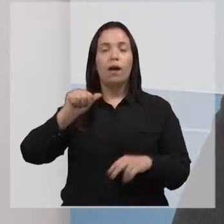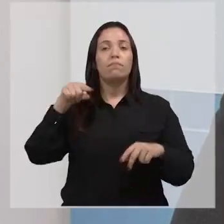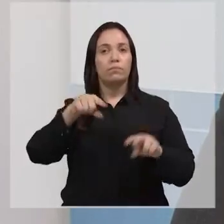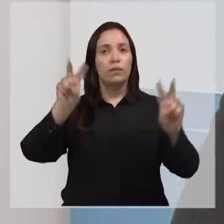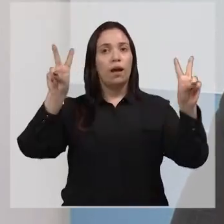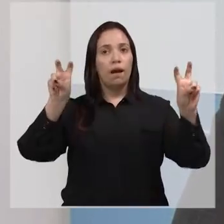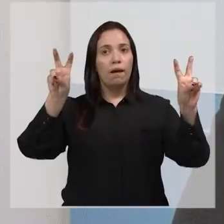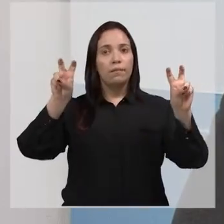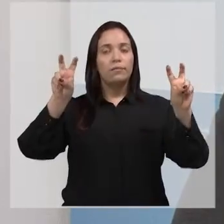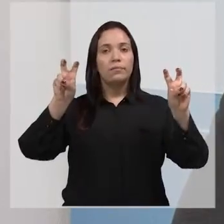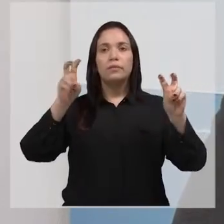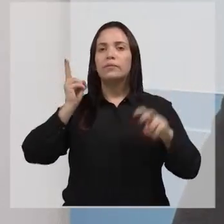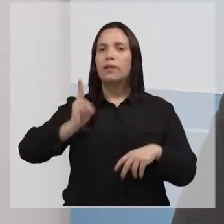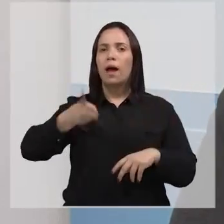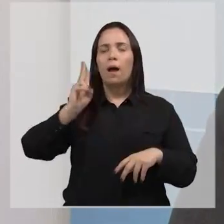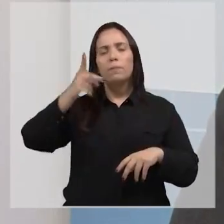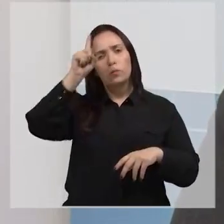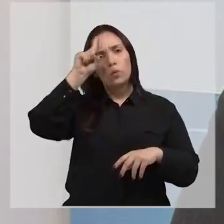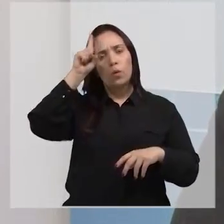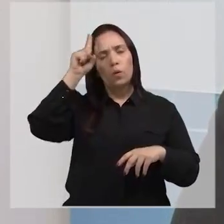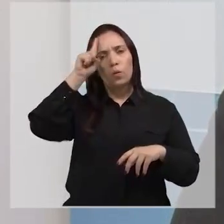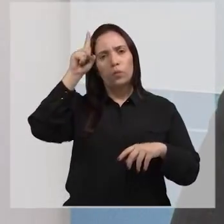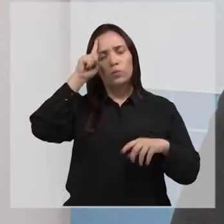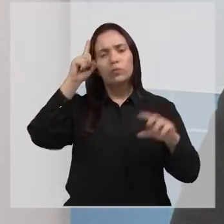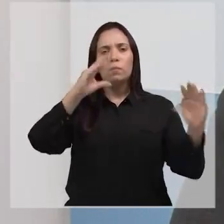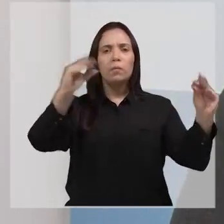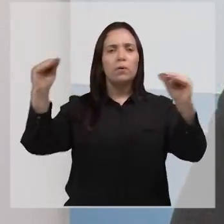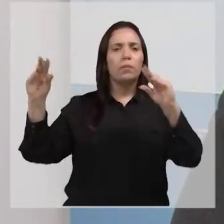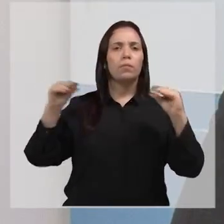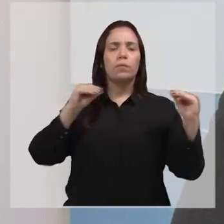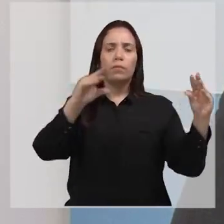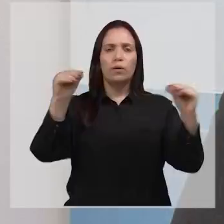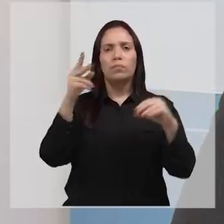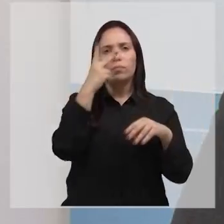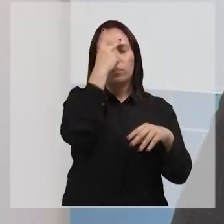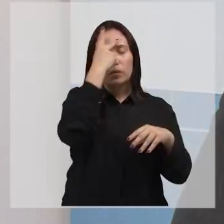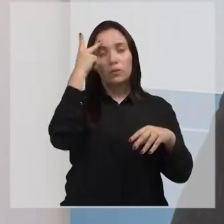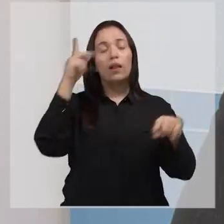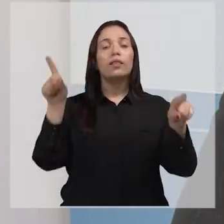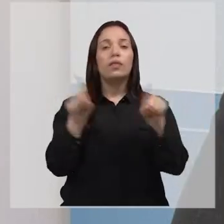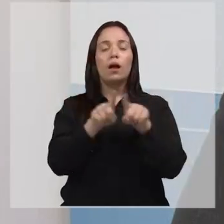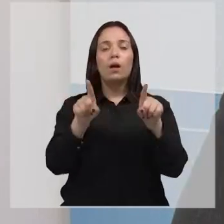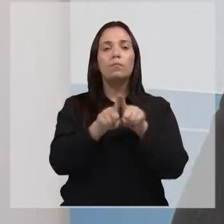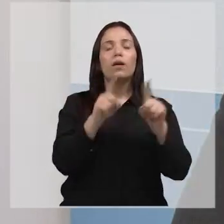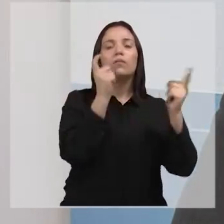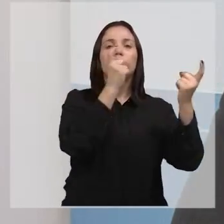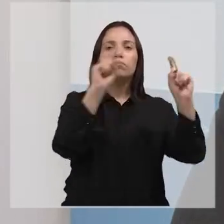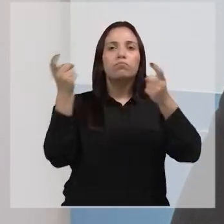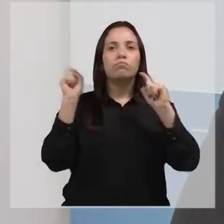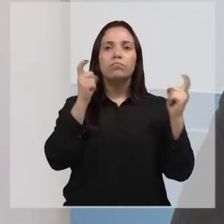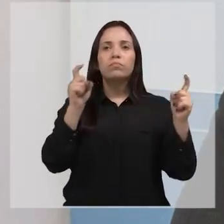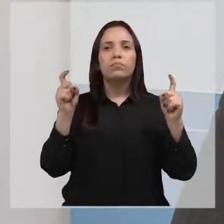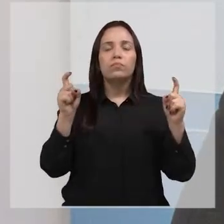assunto corriqueiro, diário agora na nossa vida. Nós vamos discutir também as últimas